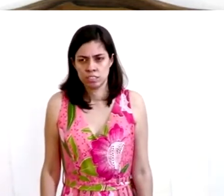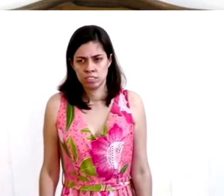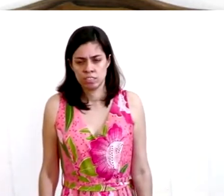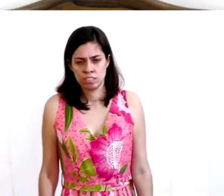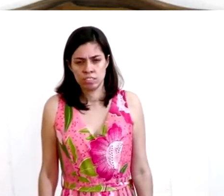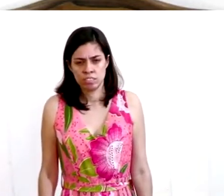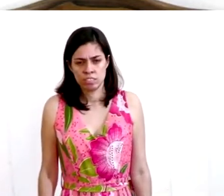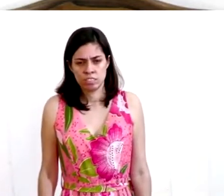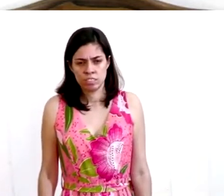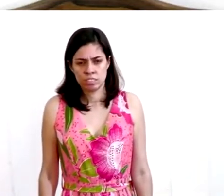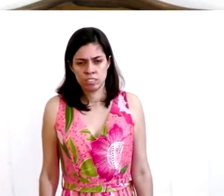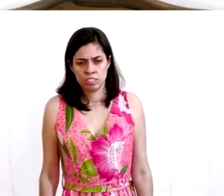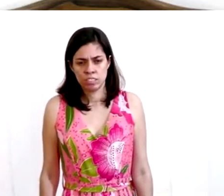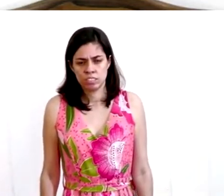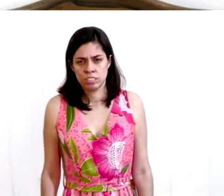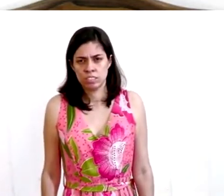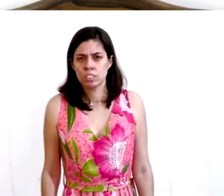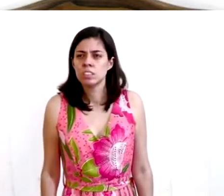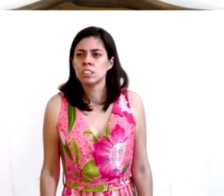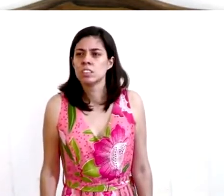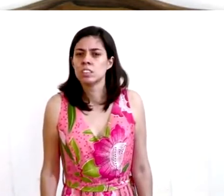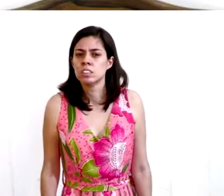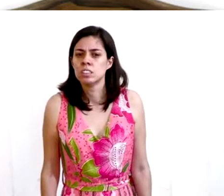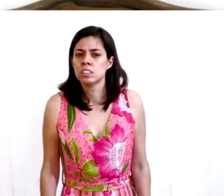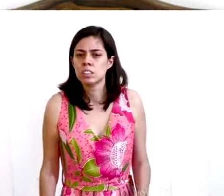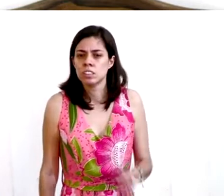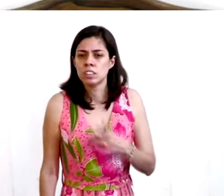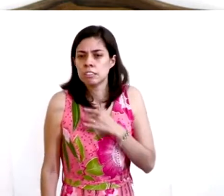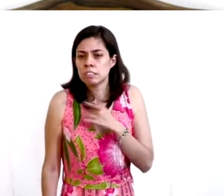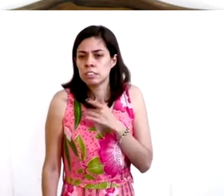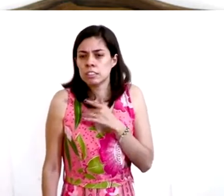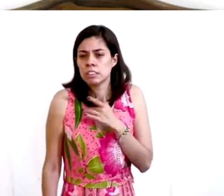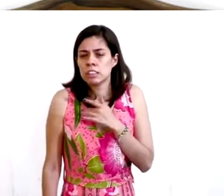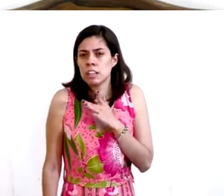consumir. Esse tipo de temor para